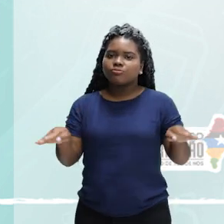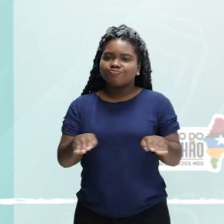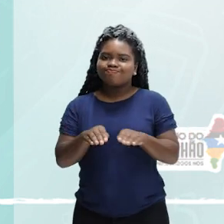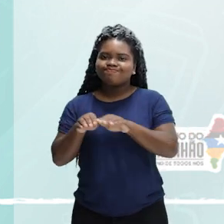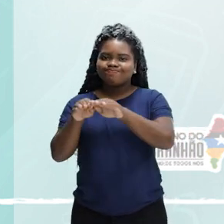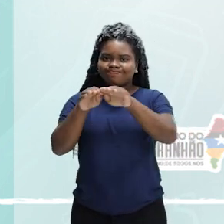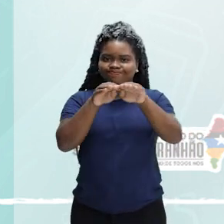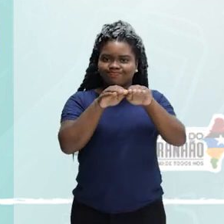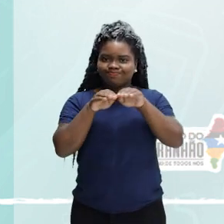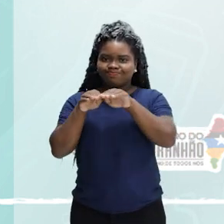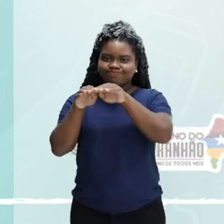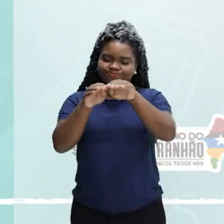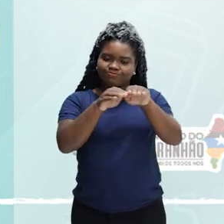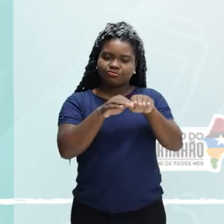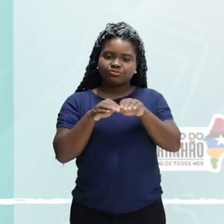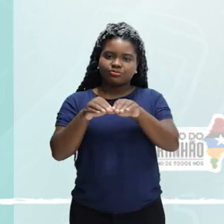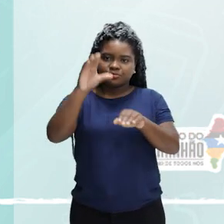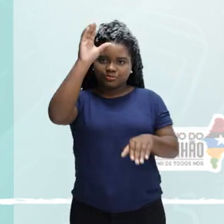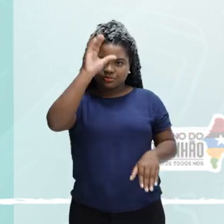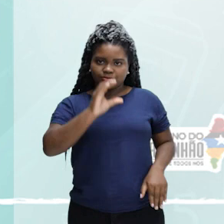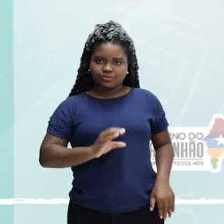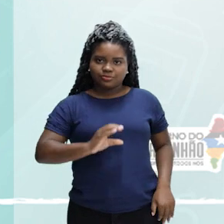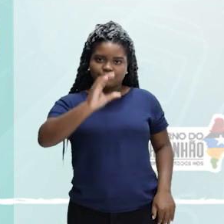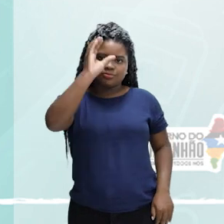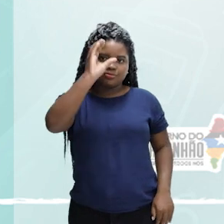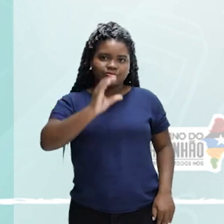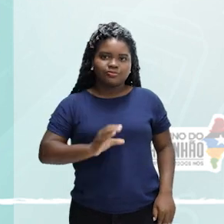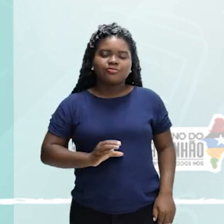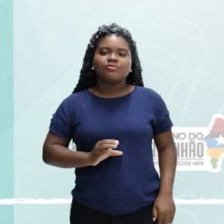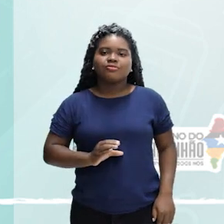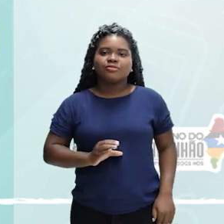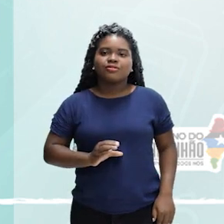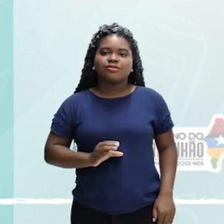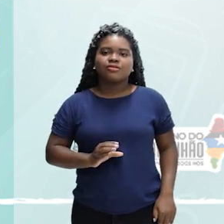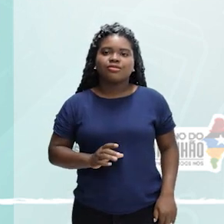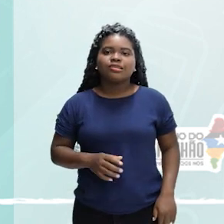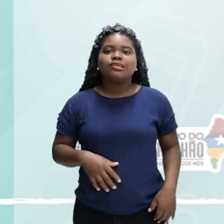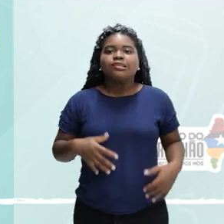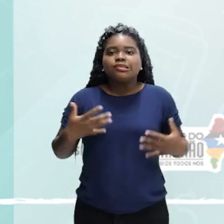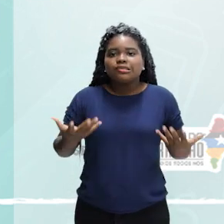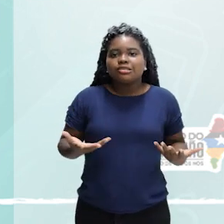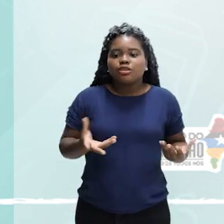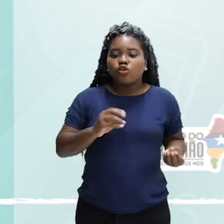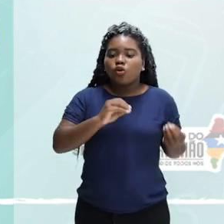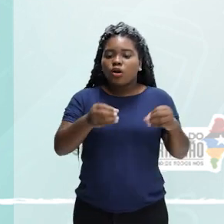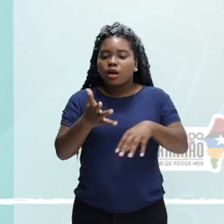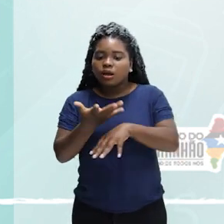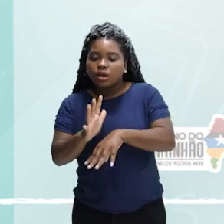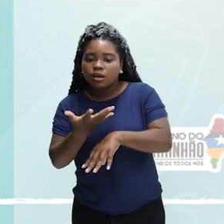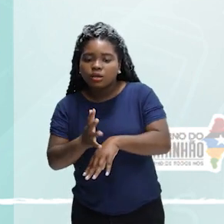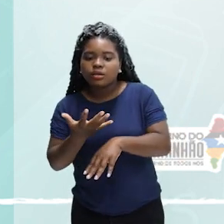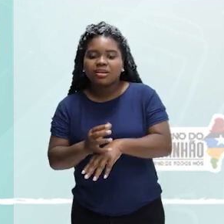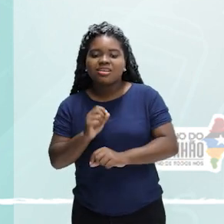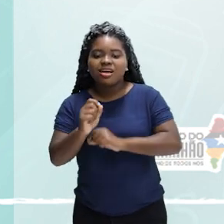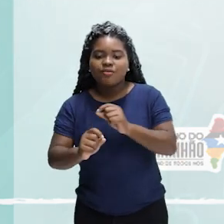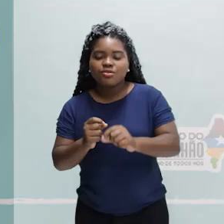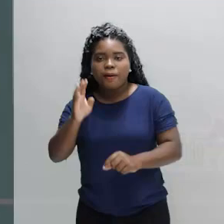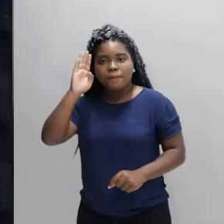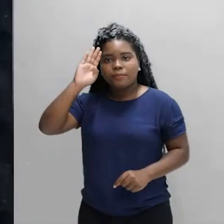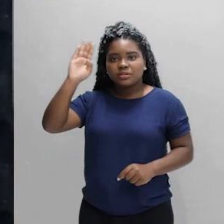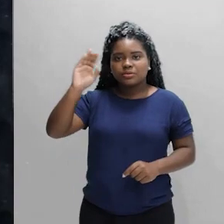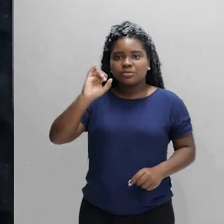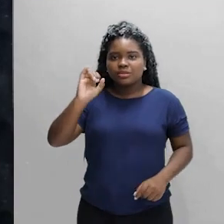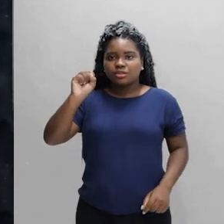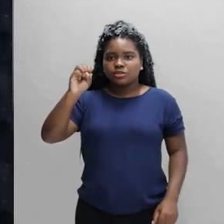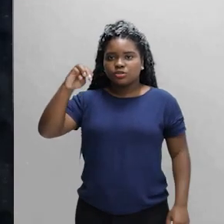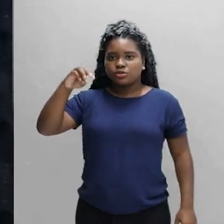as condições dos cidadãos, ou seja, de colocar em prática aquilo que fala o princípio da isonomia. O